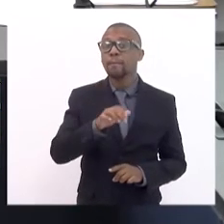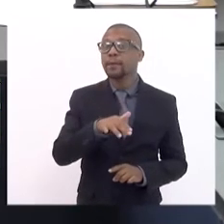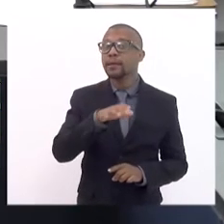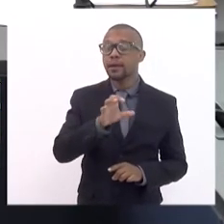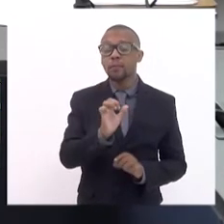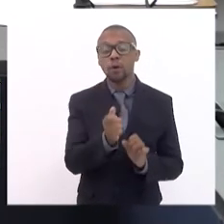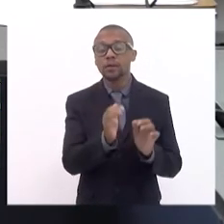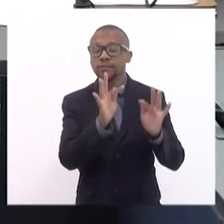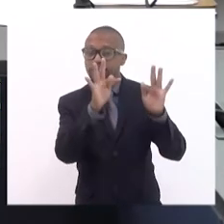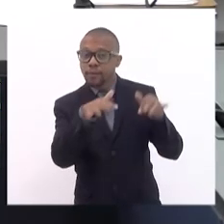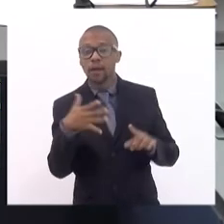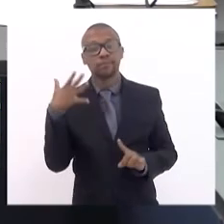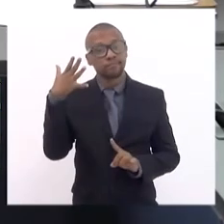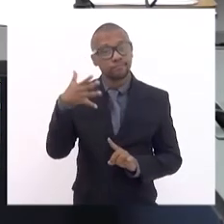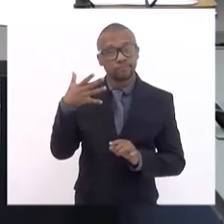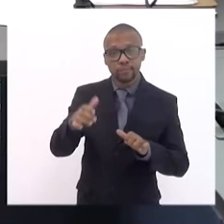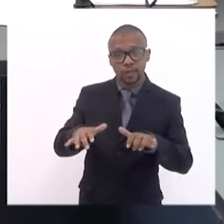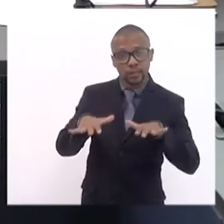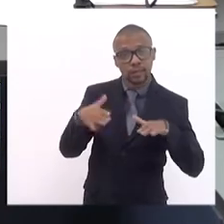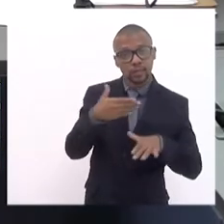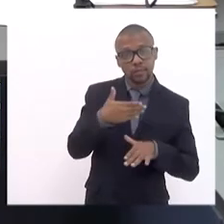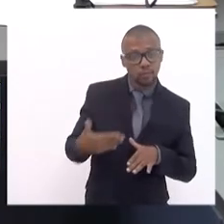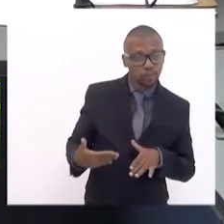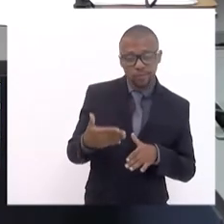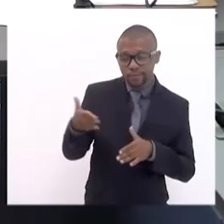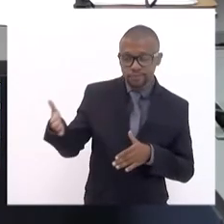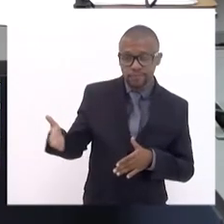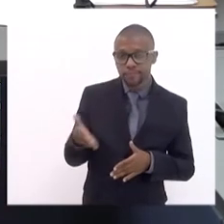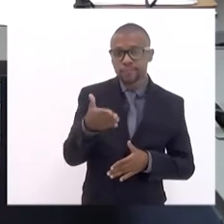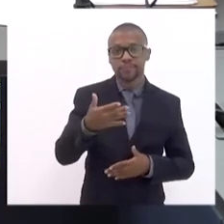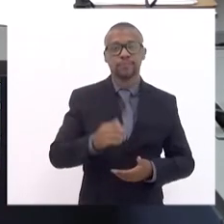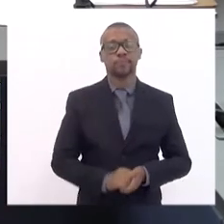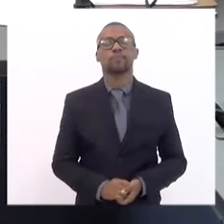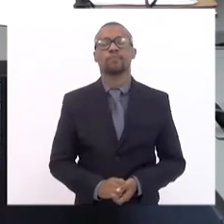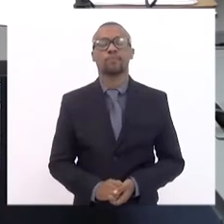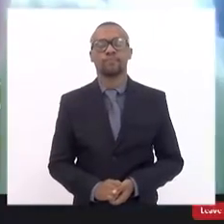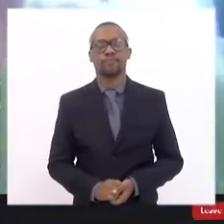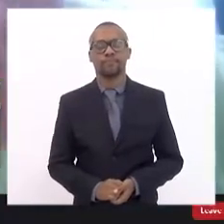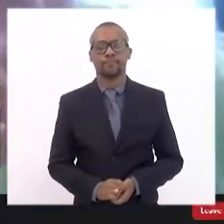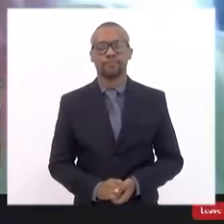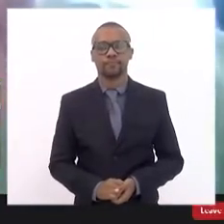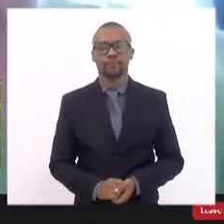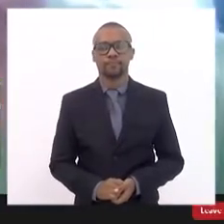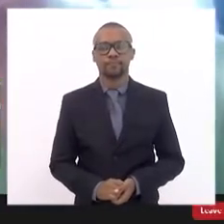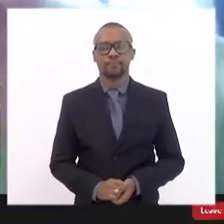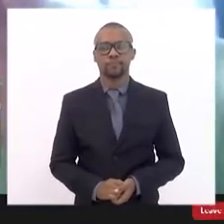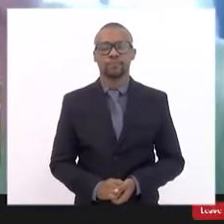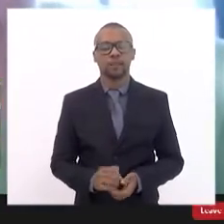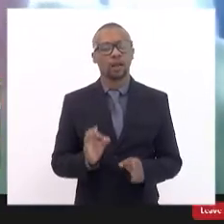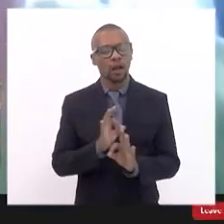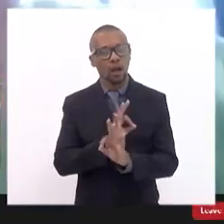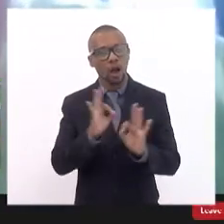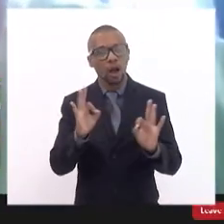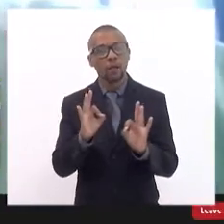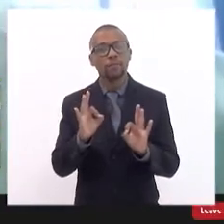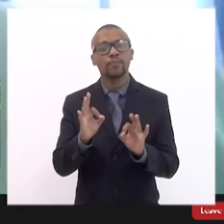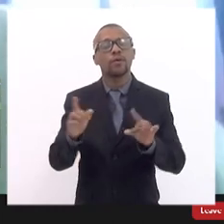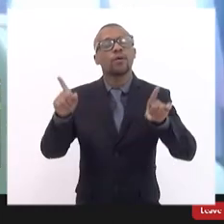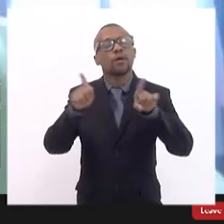então, o encerramento da nossa audiência pública. Mink, você tem a palavra para encerrar. Ótimo. Olha, eu queria também,